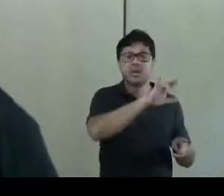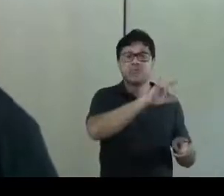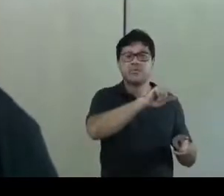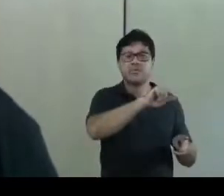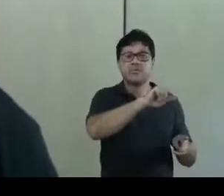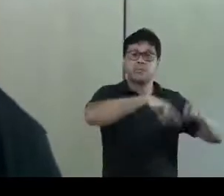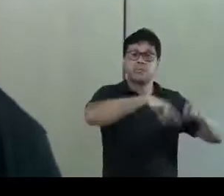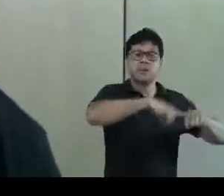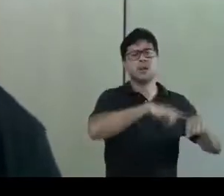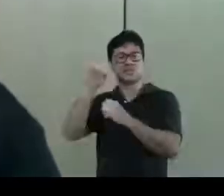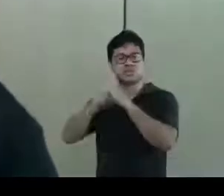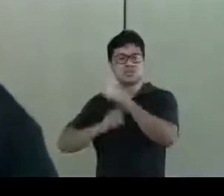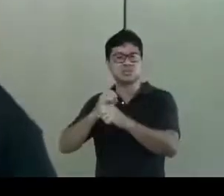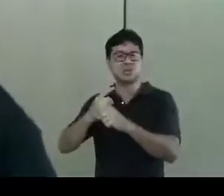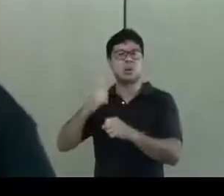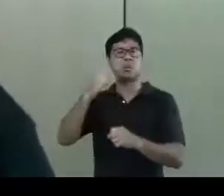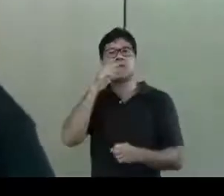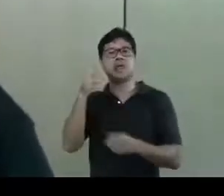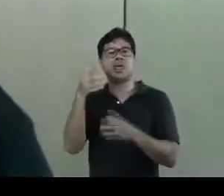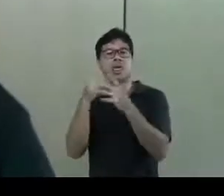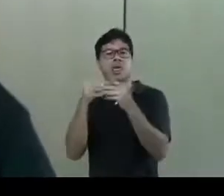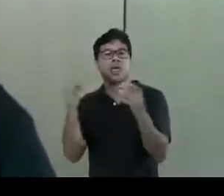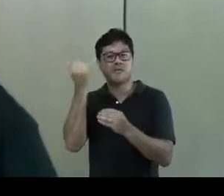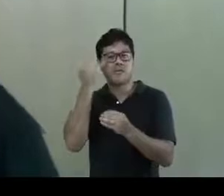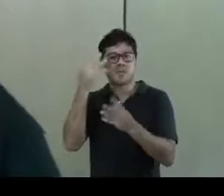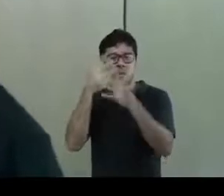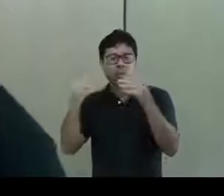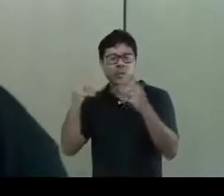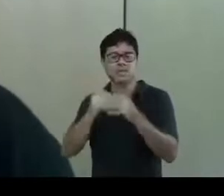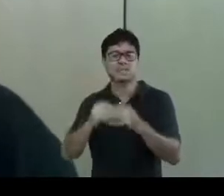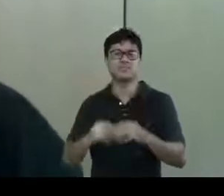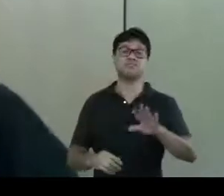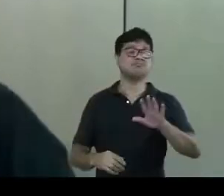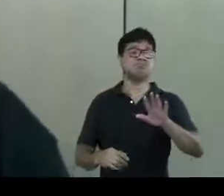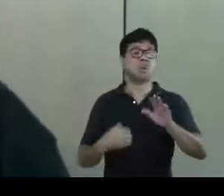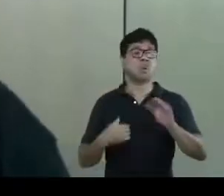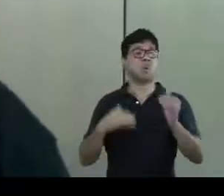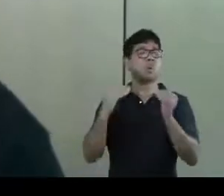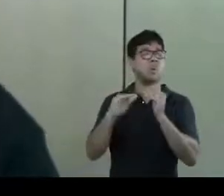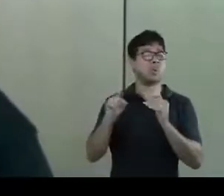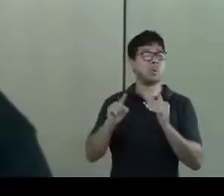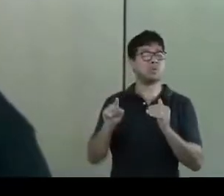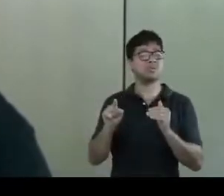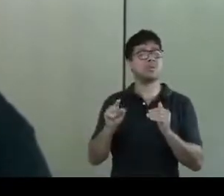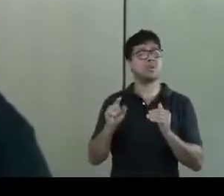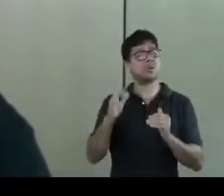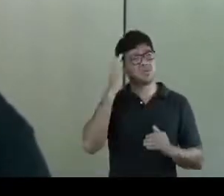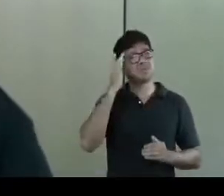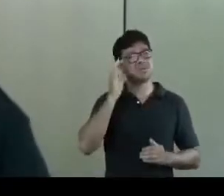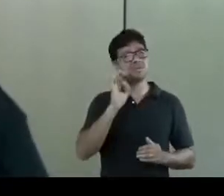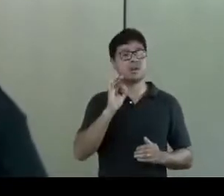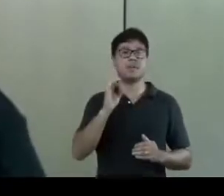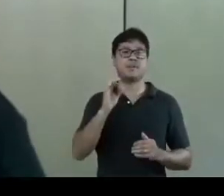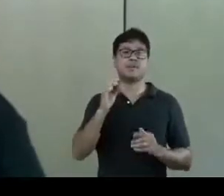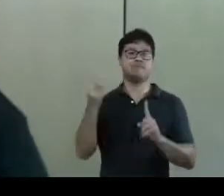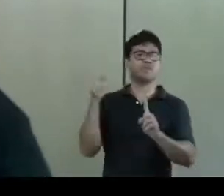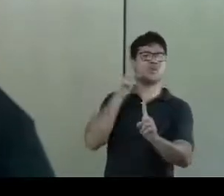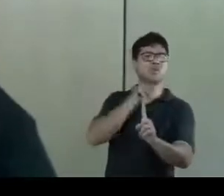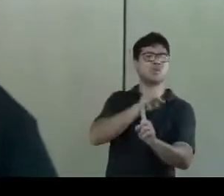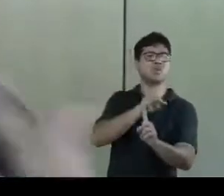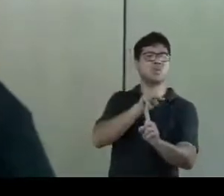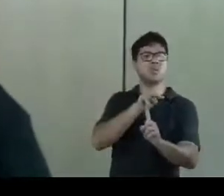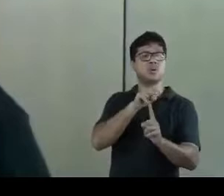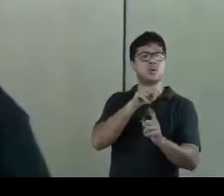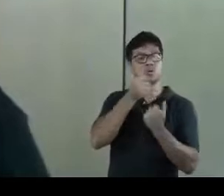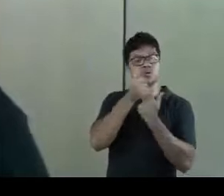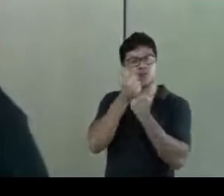sentido, ela é essencial, né? Não concordo tanto, eu acho que, na verdade, tanto do ponto de vista